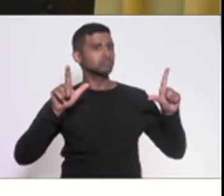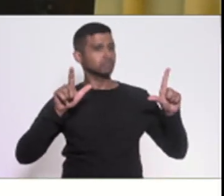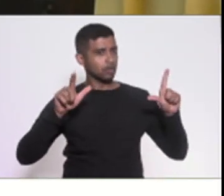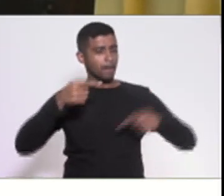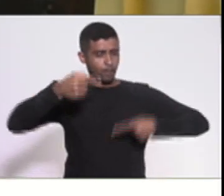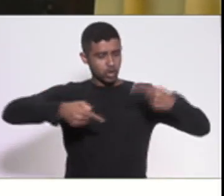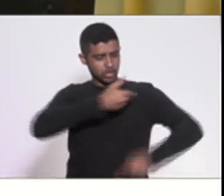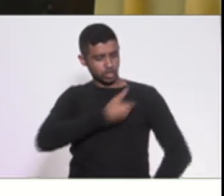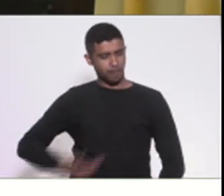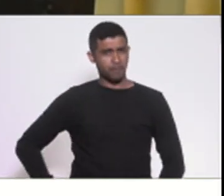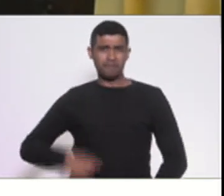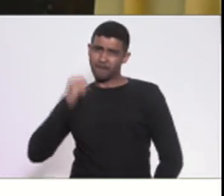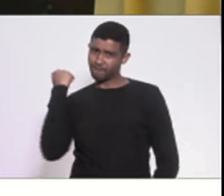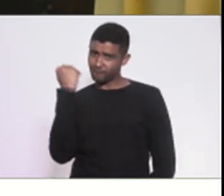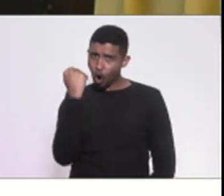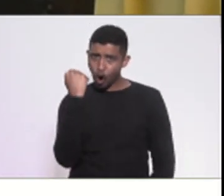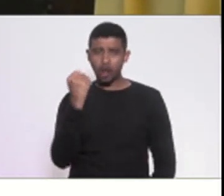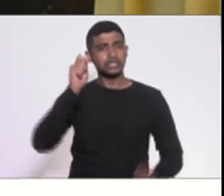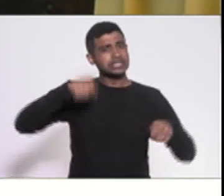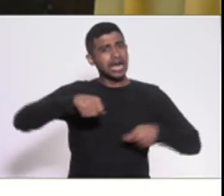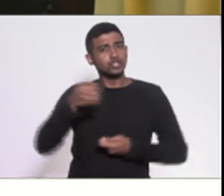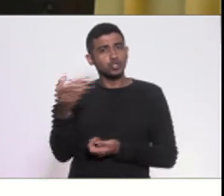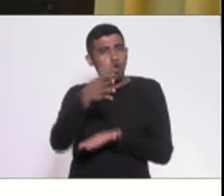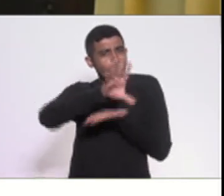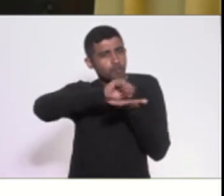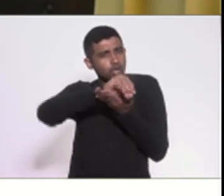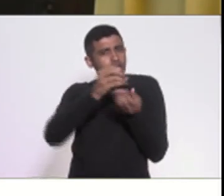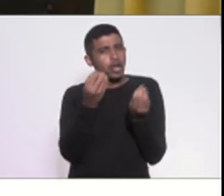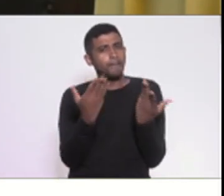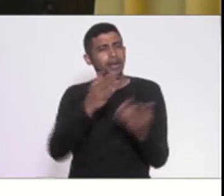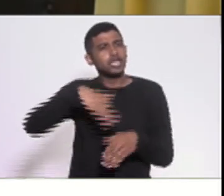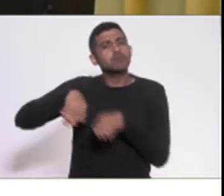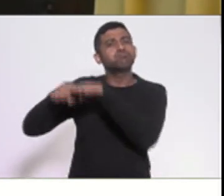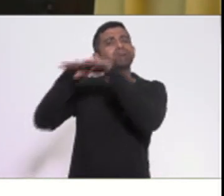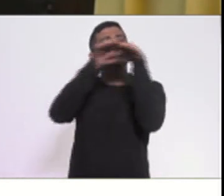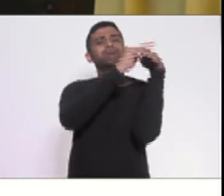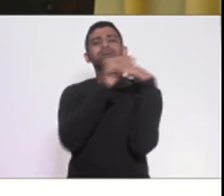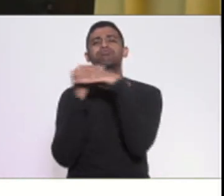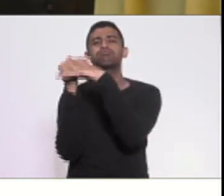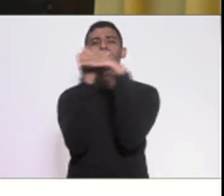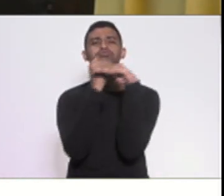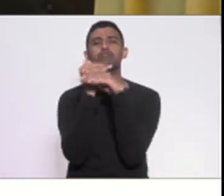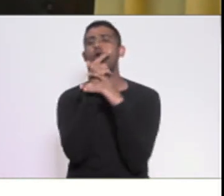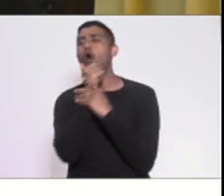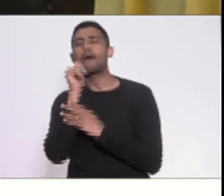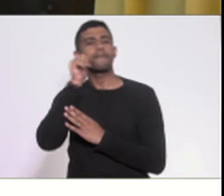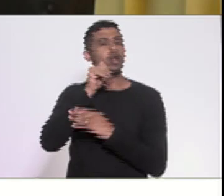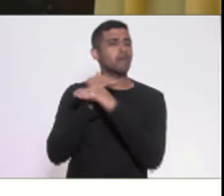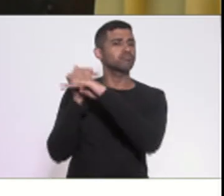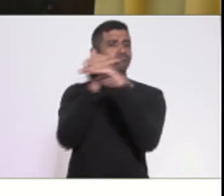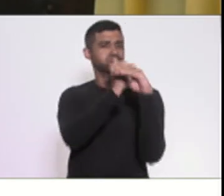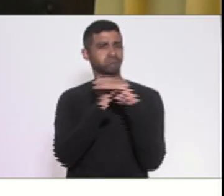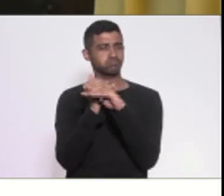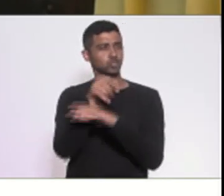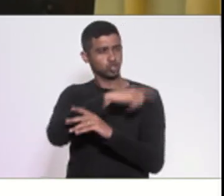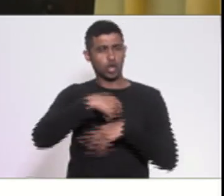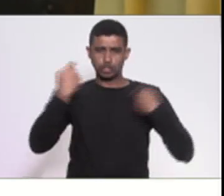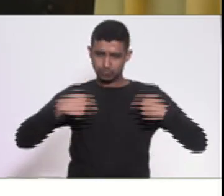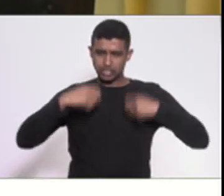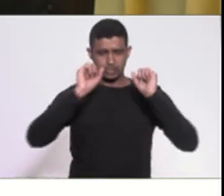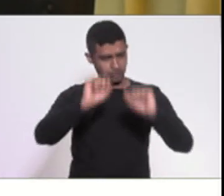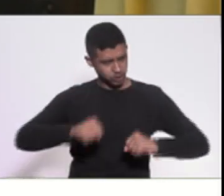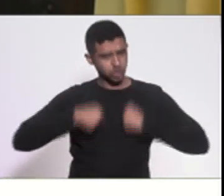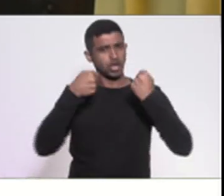públicas fortes, de um novo modelo civilizatório para alcançar a igualdade entre homens e mulheres. Devemos nos armar, sim, de